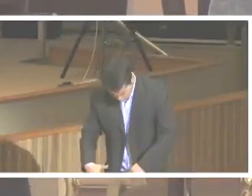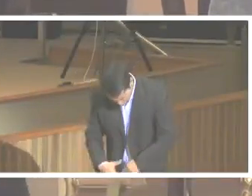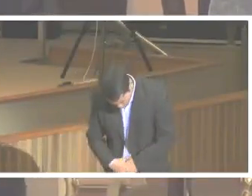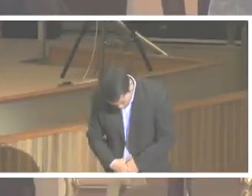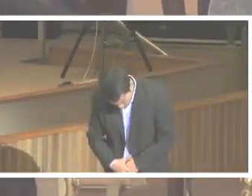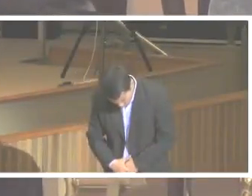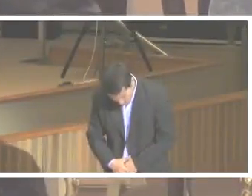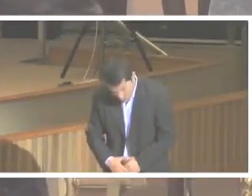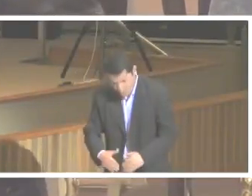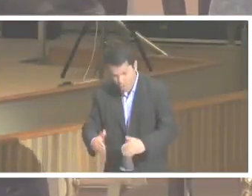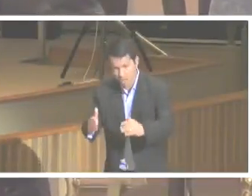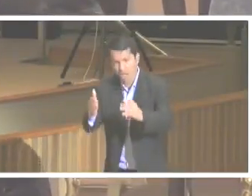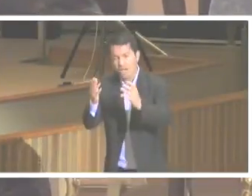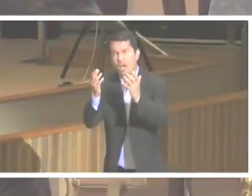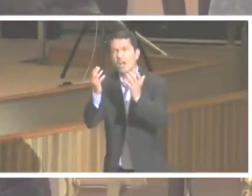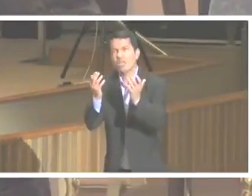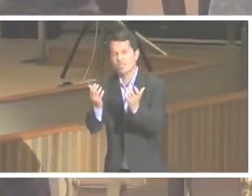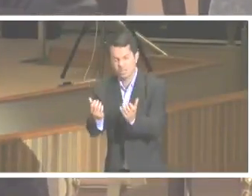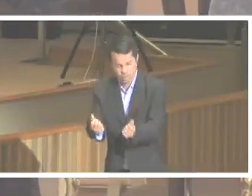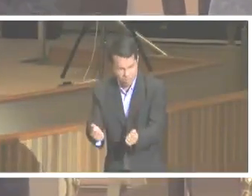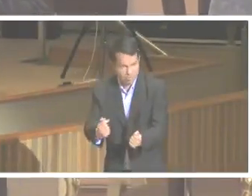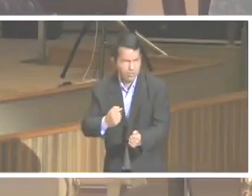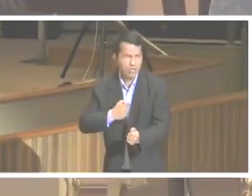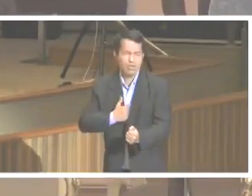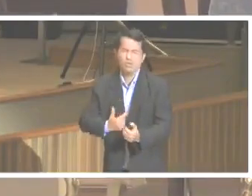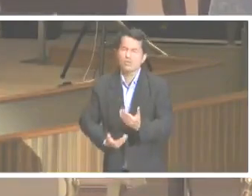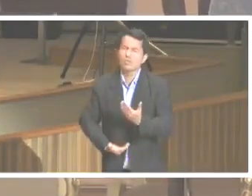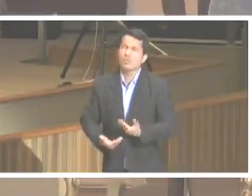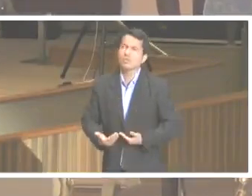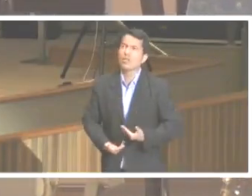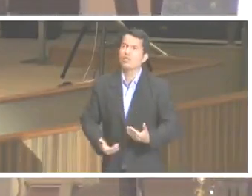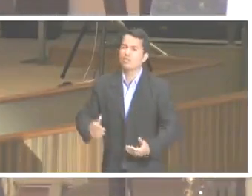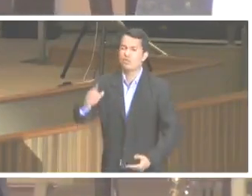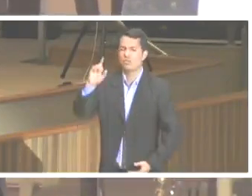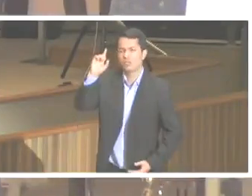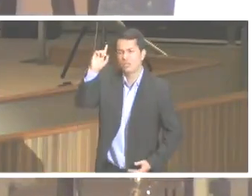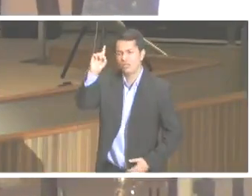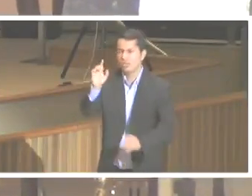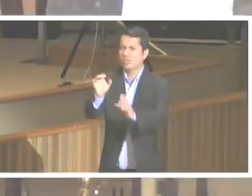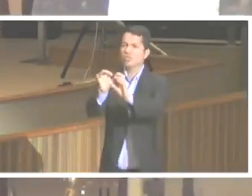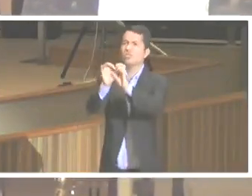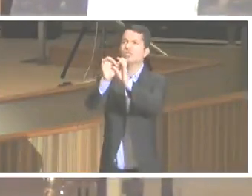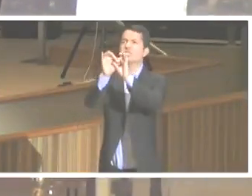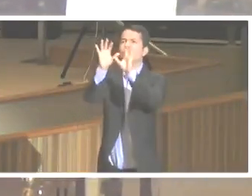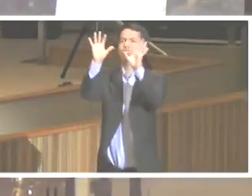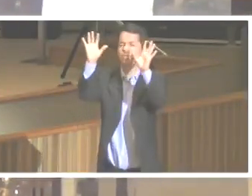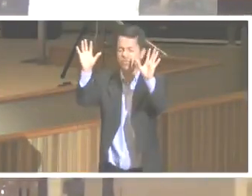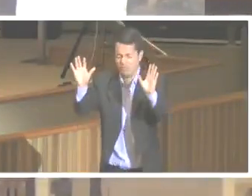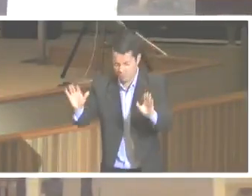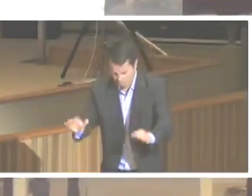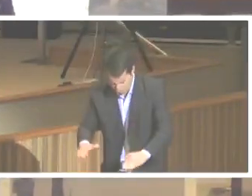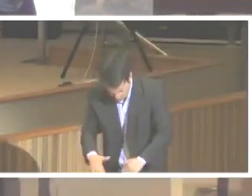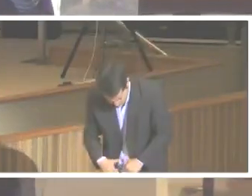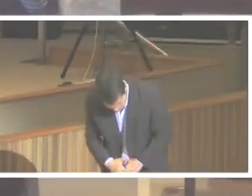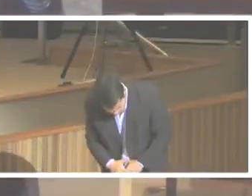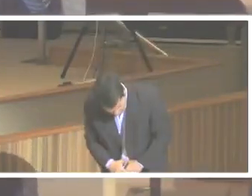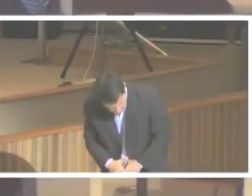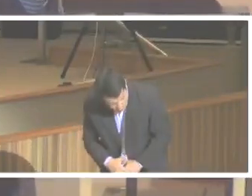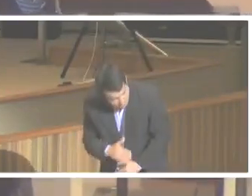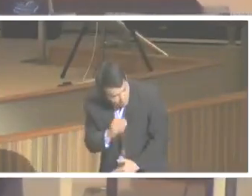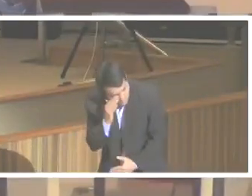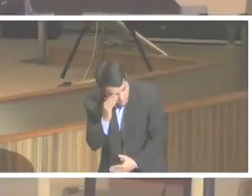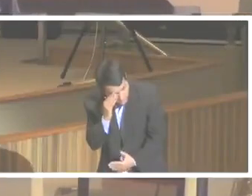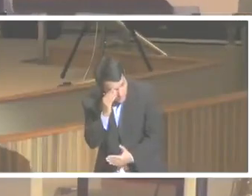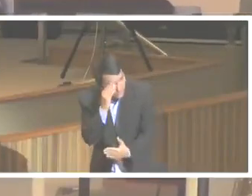com essa tua serva e naquele momento ela crew no impossível de deus o